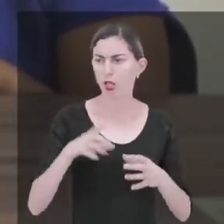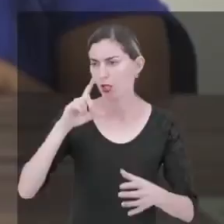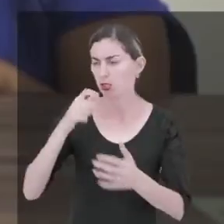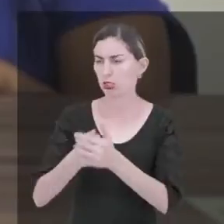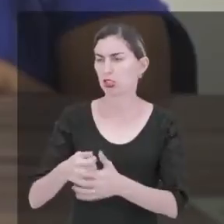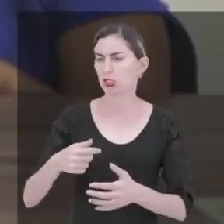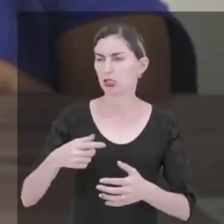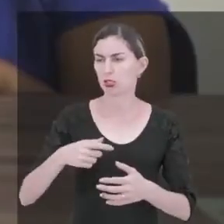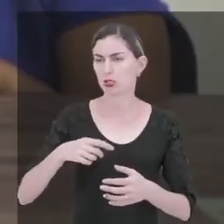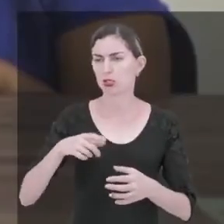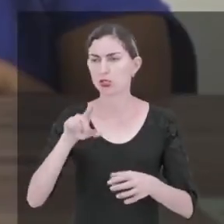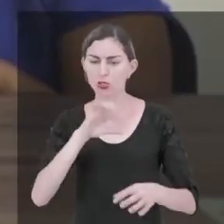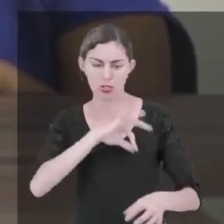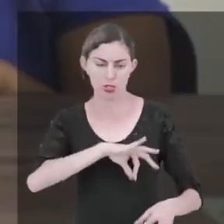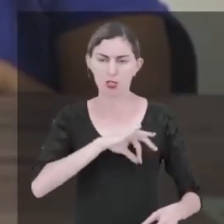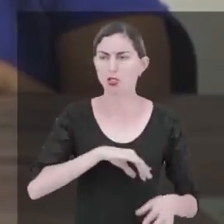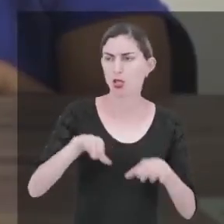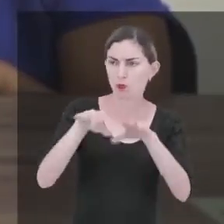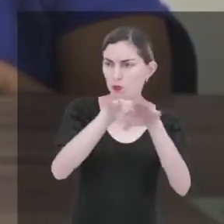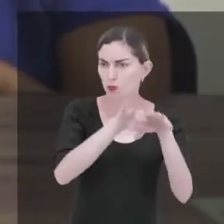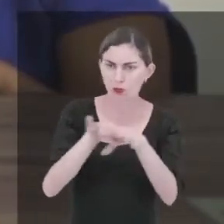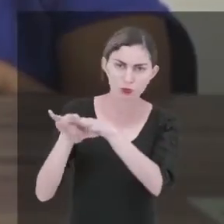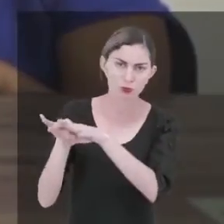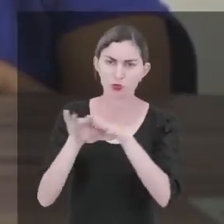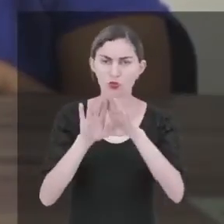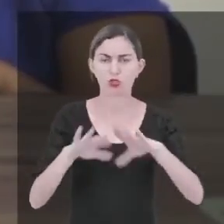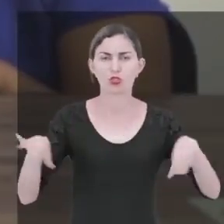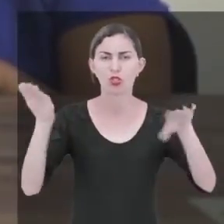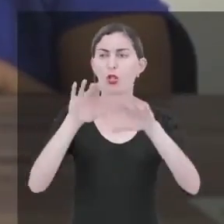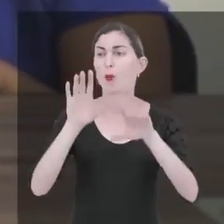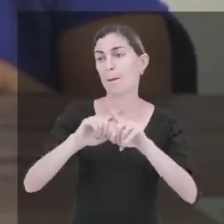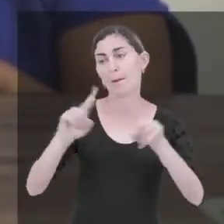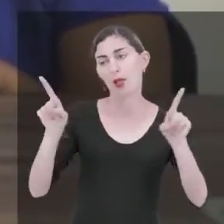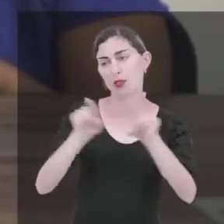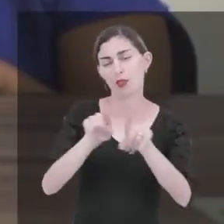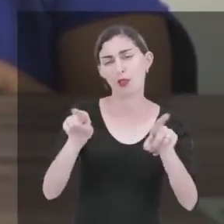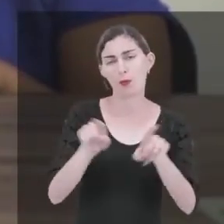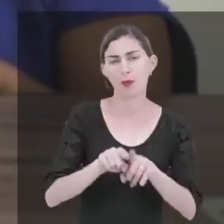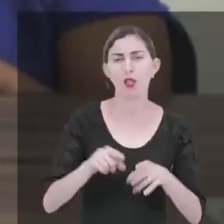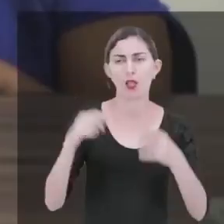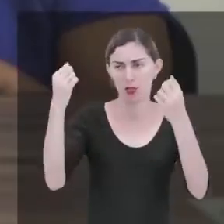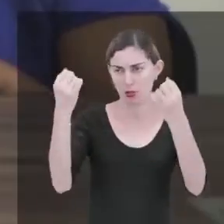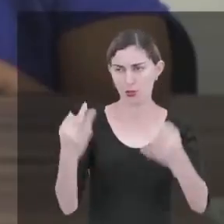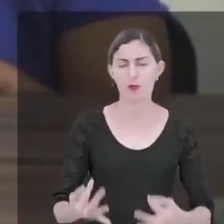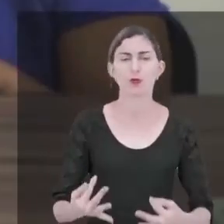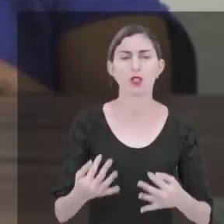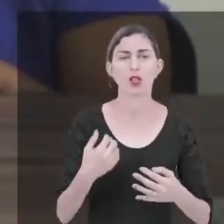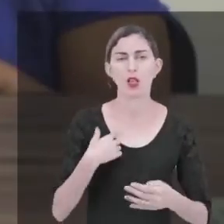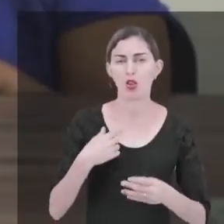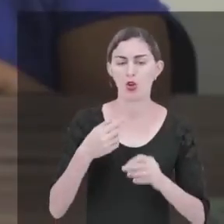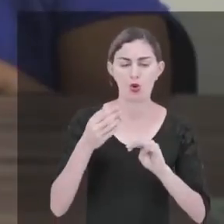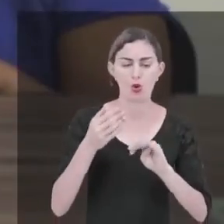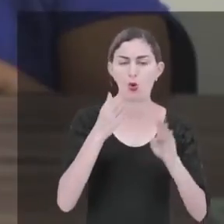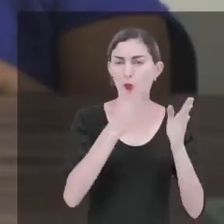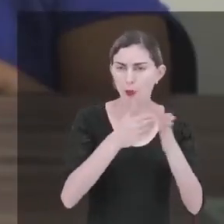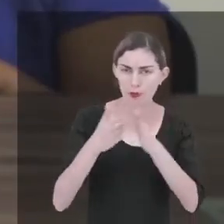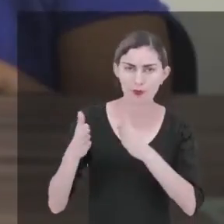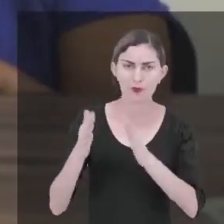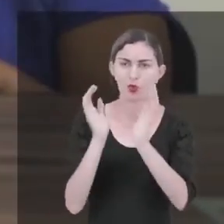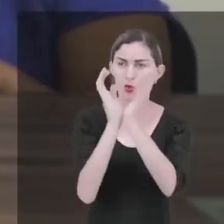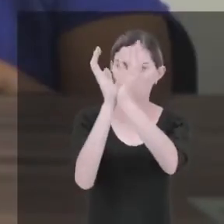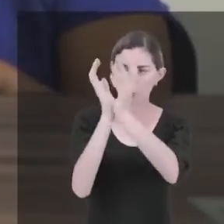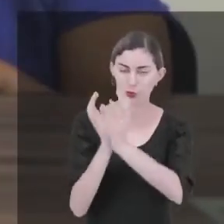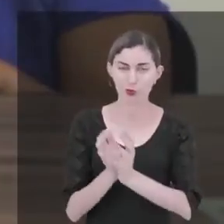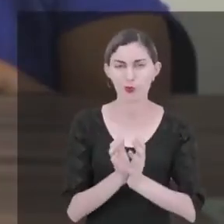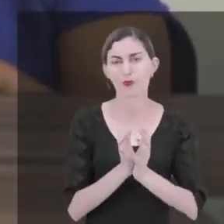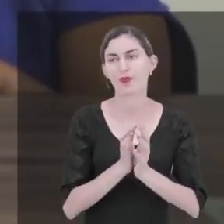piso salarial específico para a categoria geral, mas ela também determina patamares